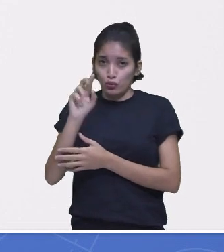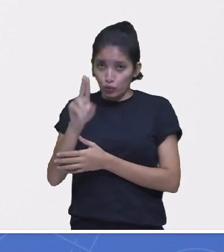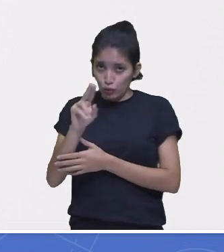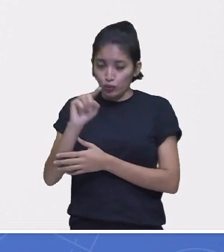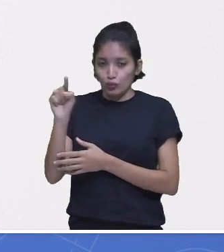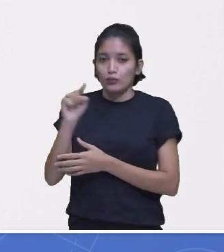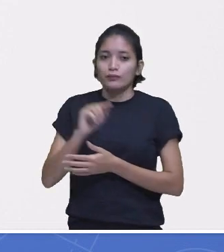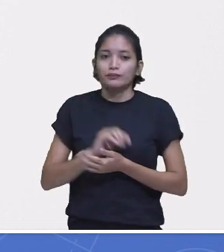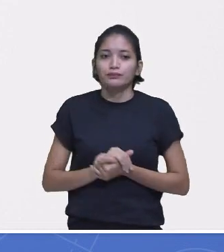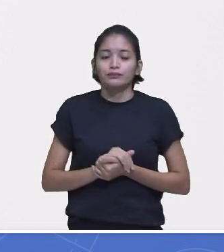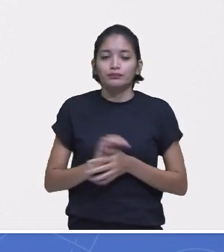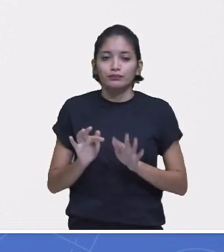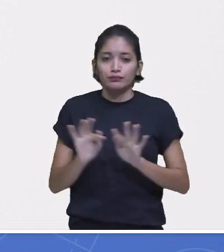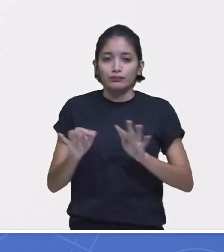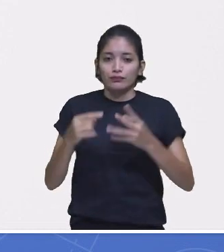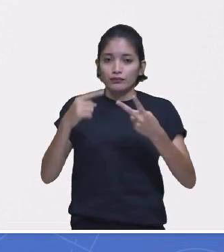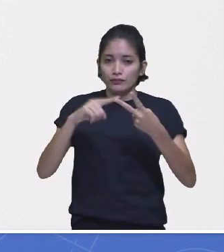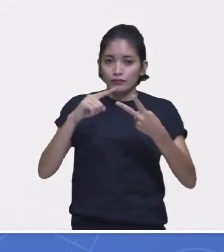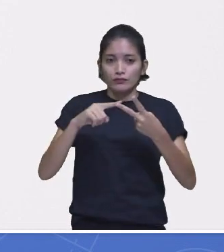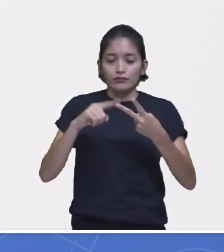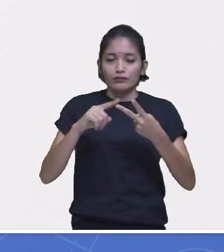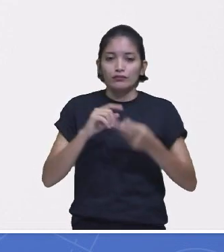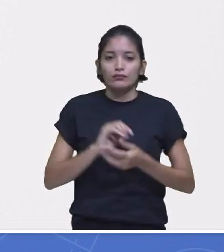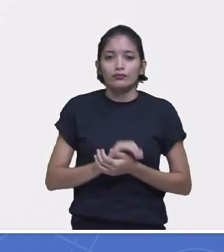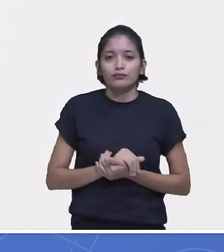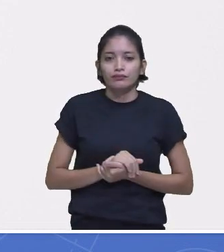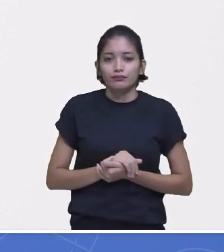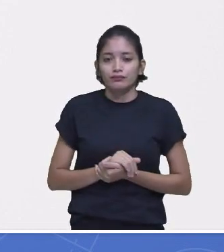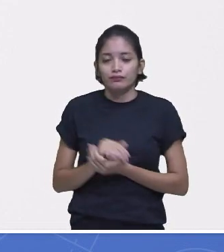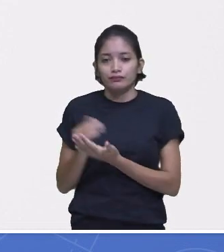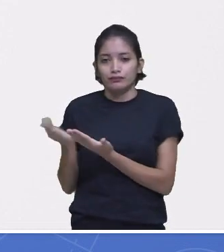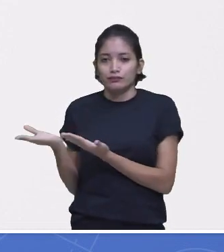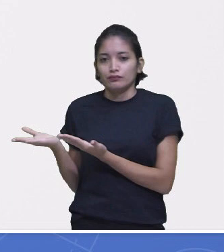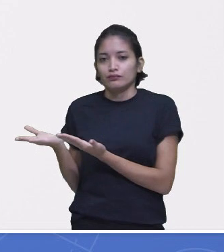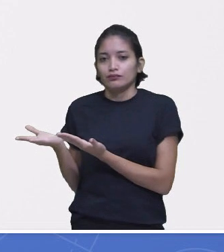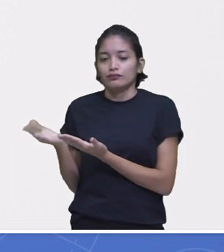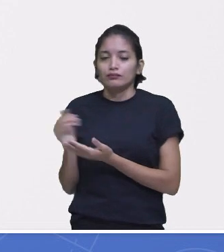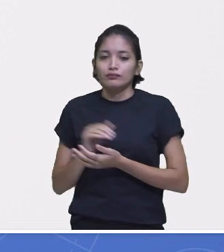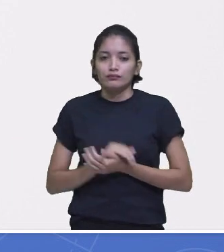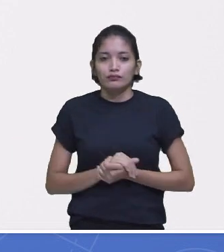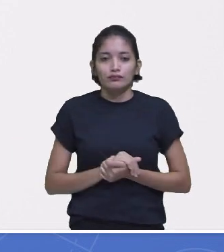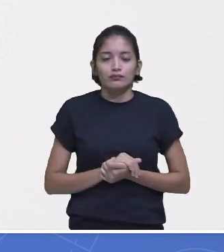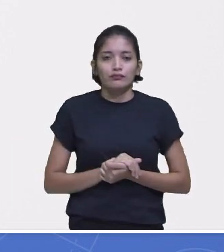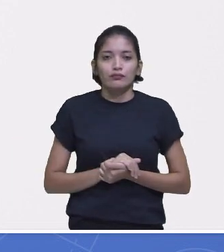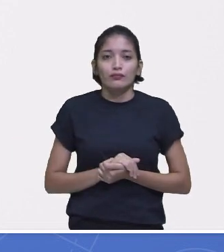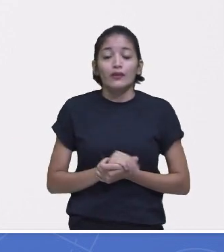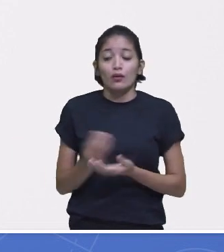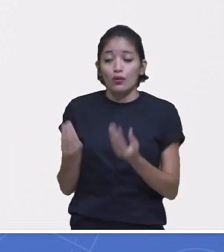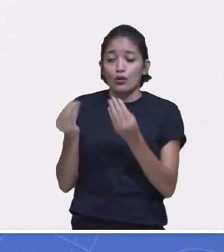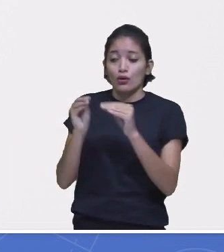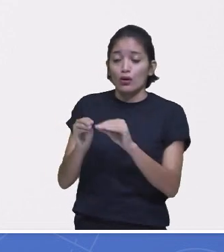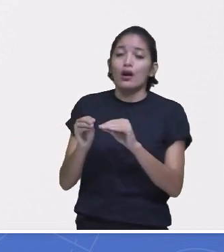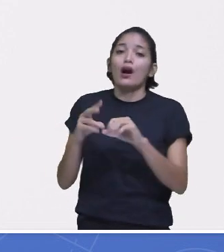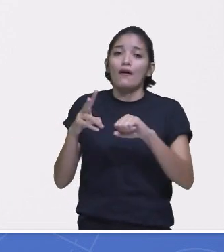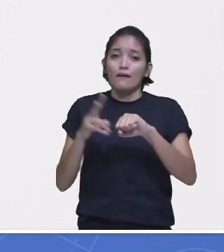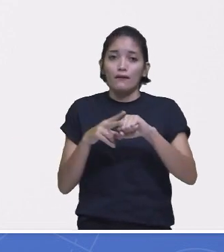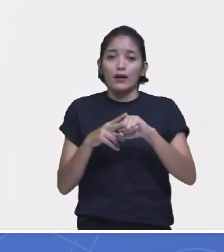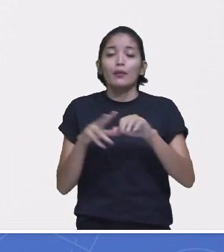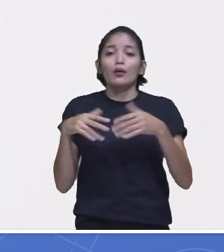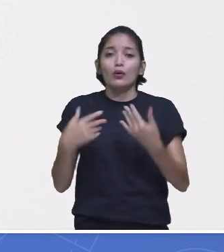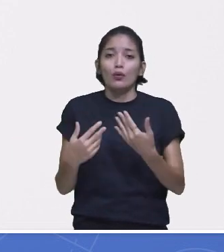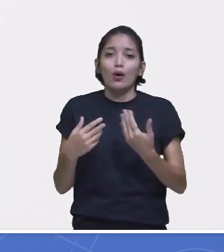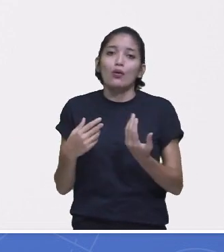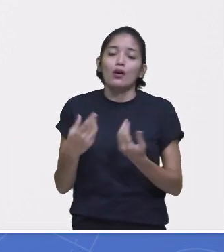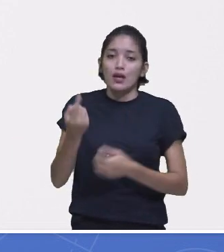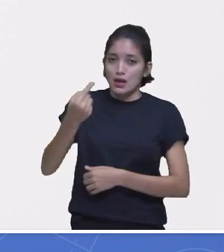segunda frase, ahora una voz de fuera de la casa. Nós vamos jogar esse verbo, que é o verbo